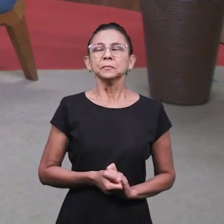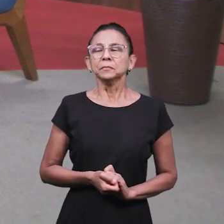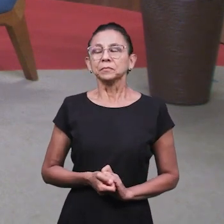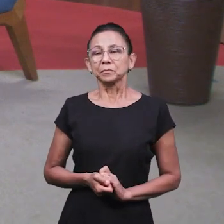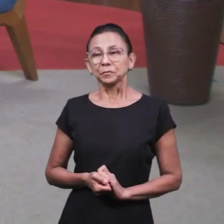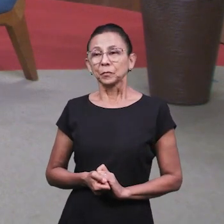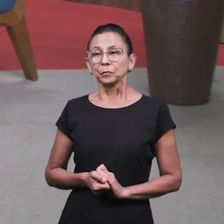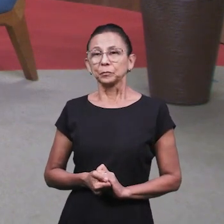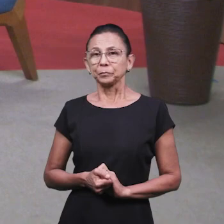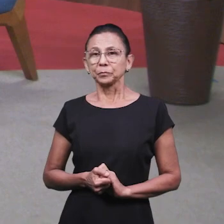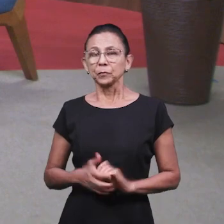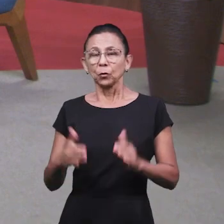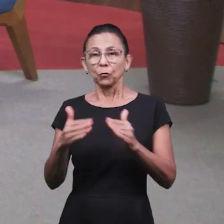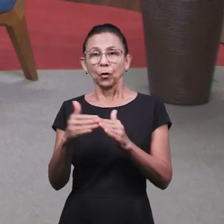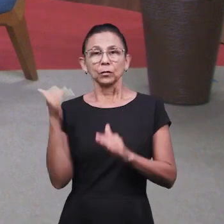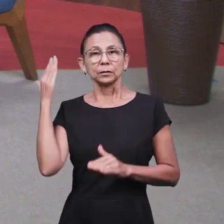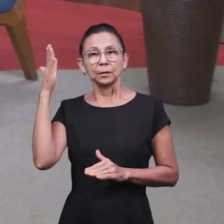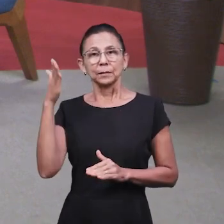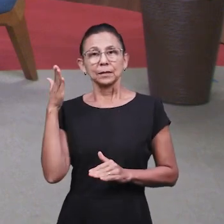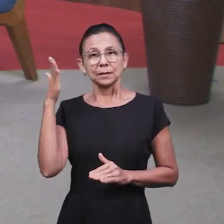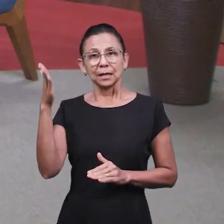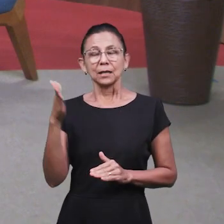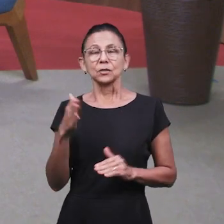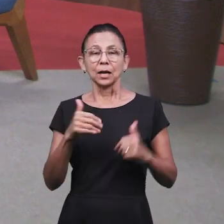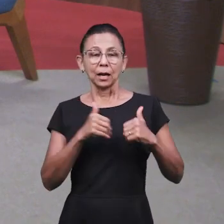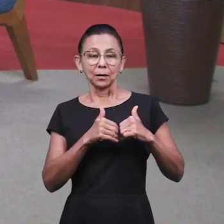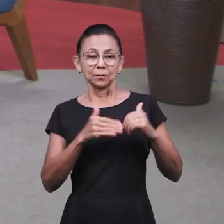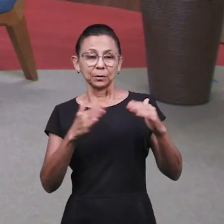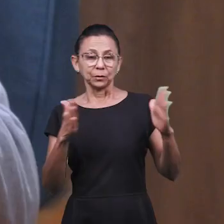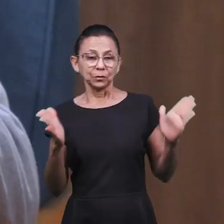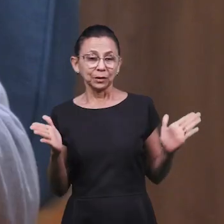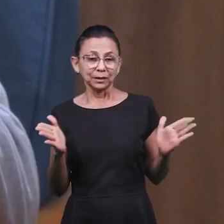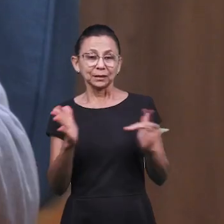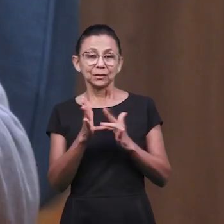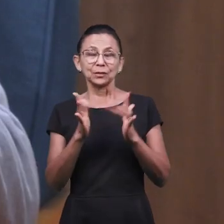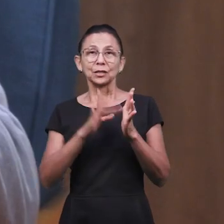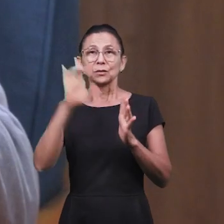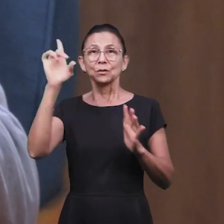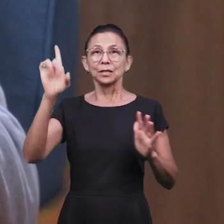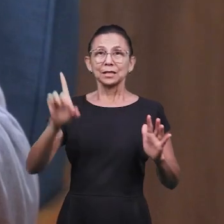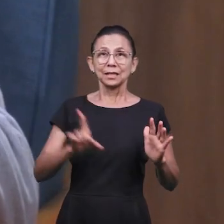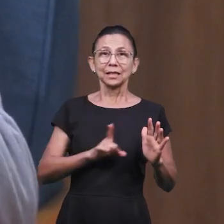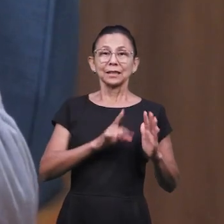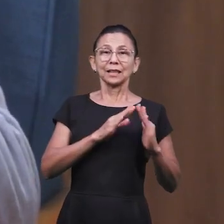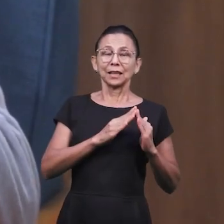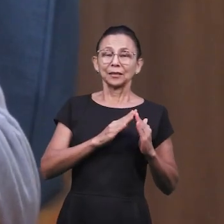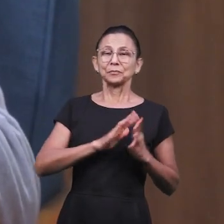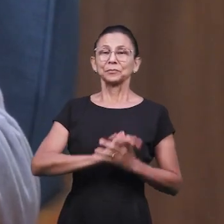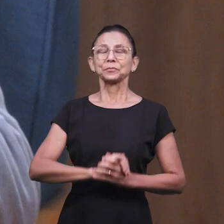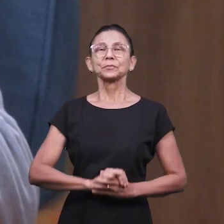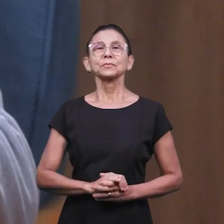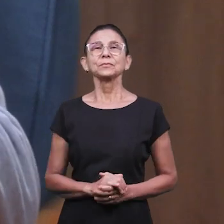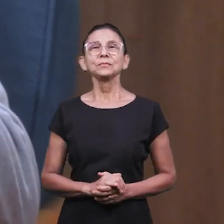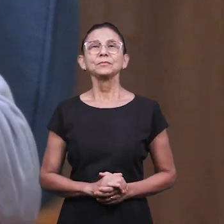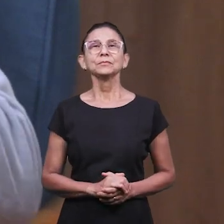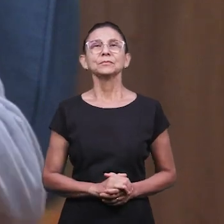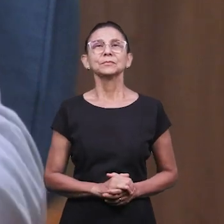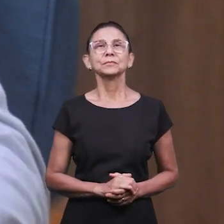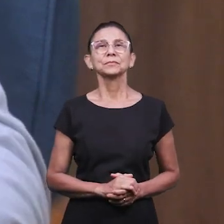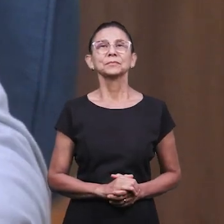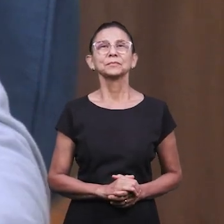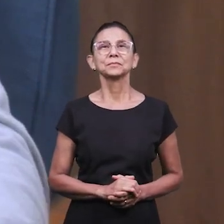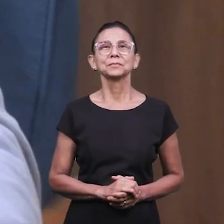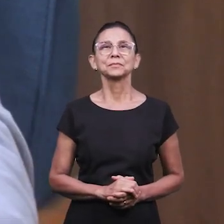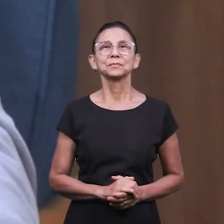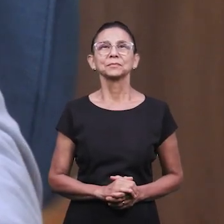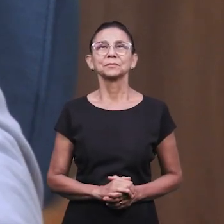quer é entrar no seu coração. Abre a porta do seu coração. No meio da mensagem cantamos o corinho: abre a porta.